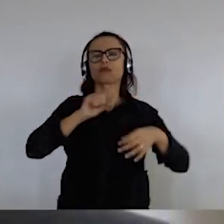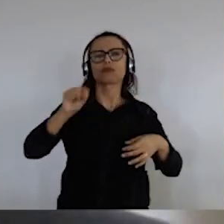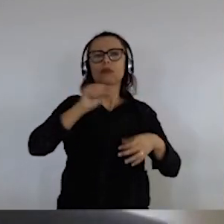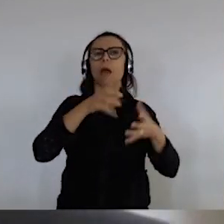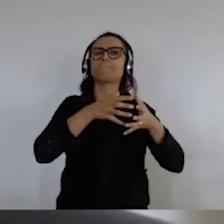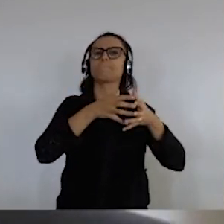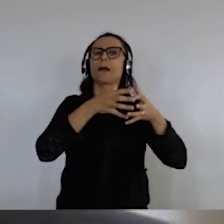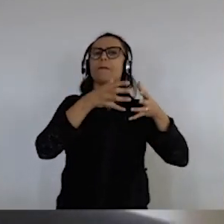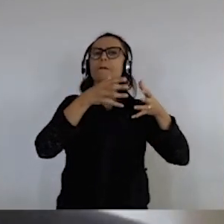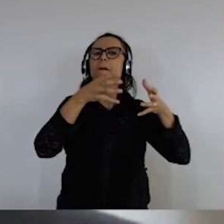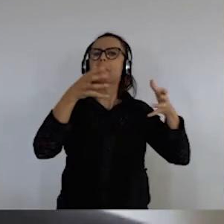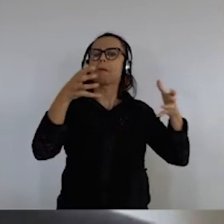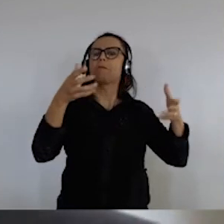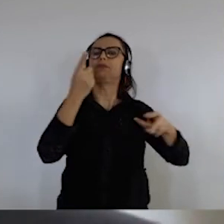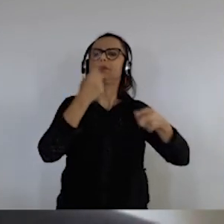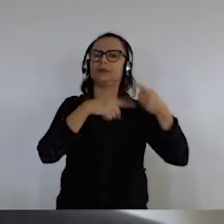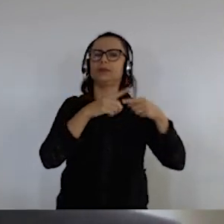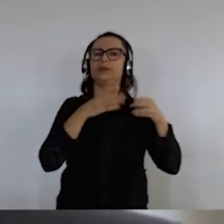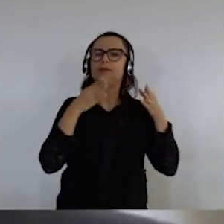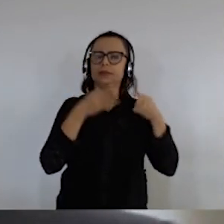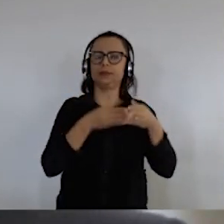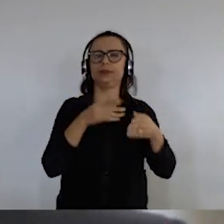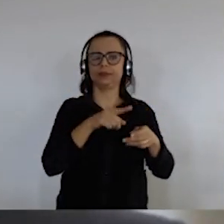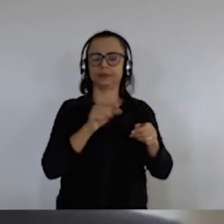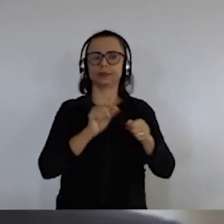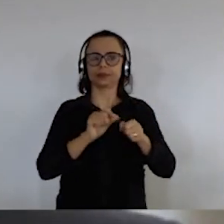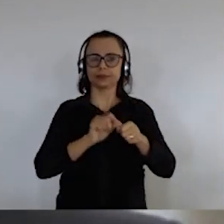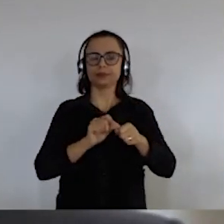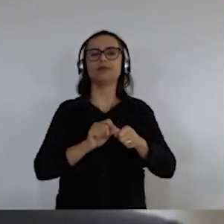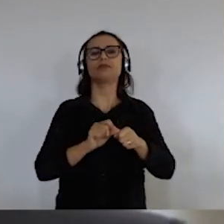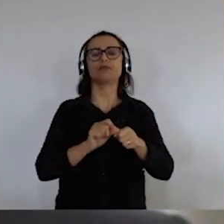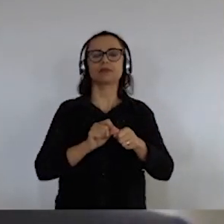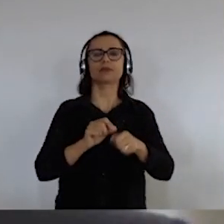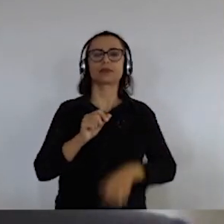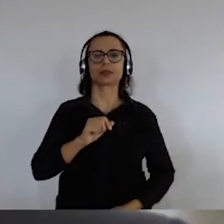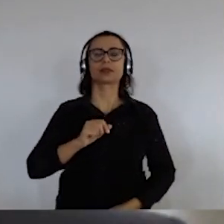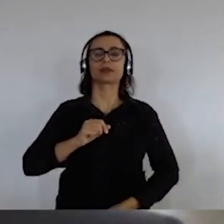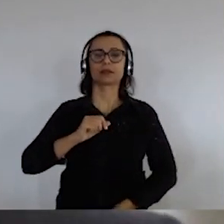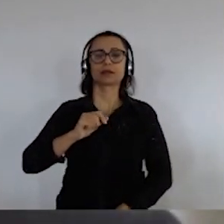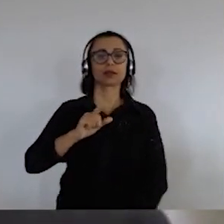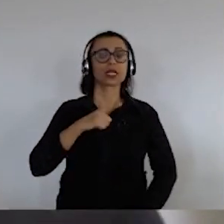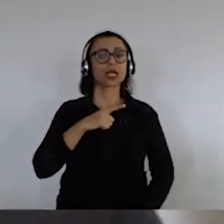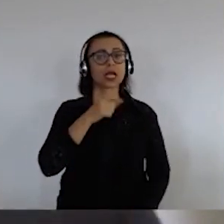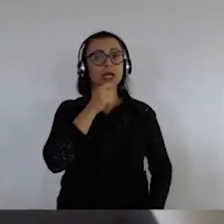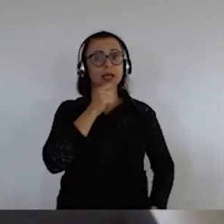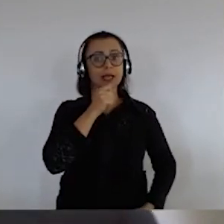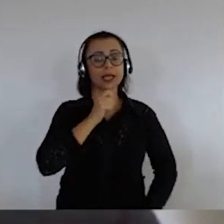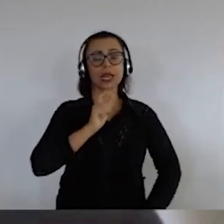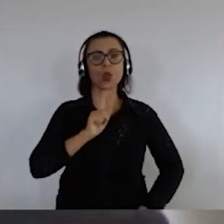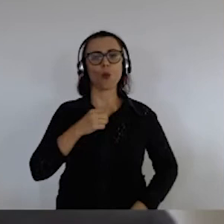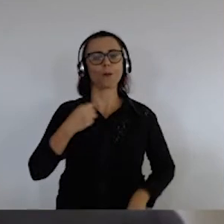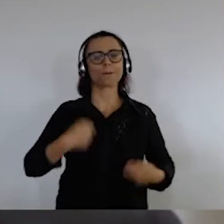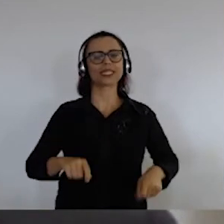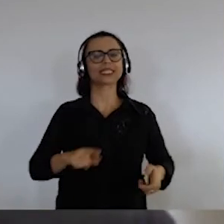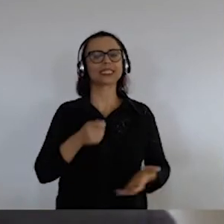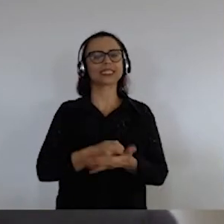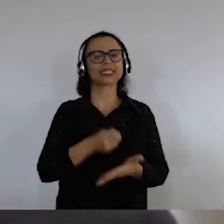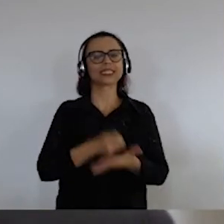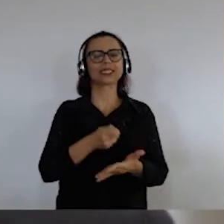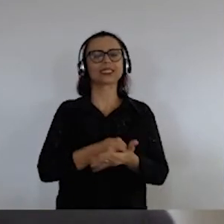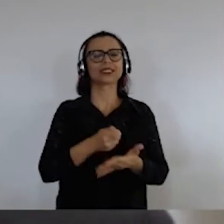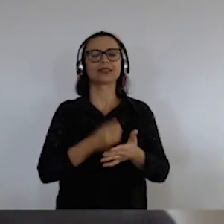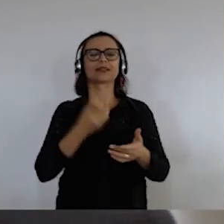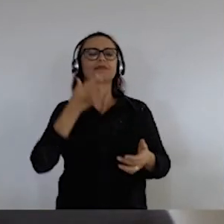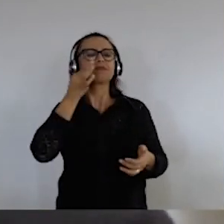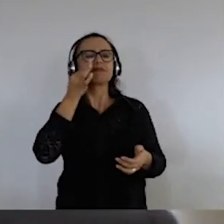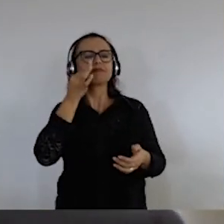Houve uma dedicação a se praticar os atos que não exigiam atos presenciais. Depois a